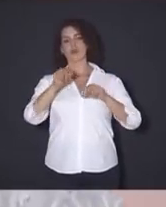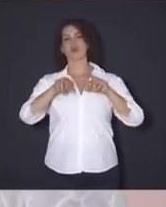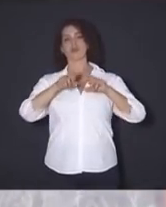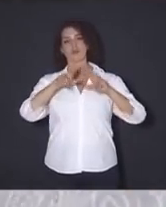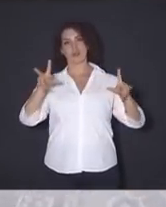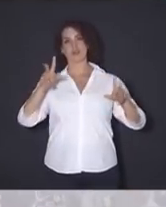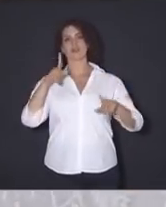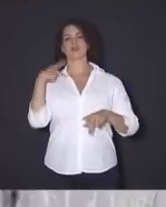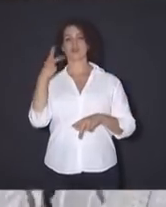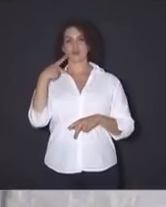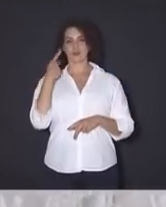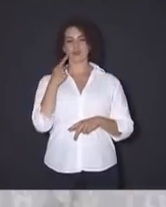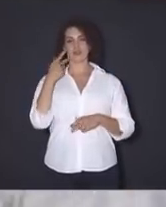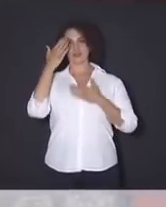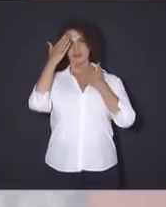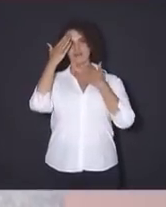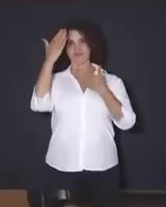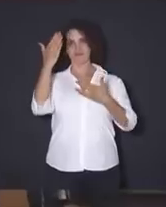obrigado